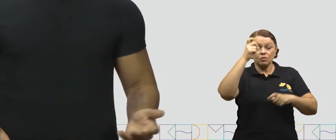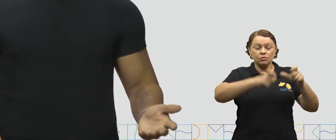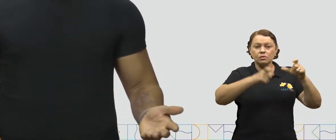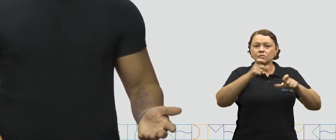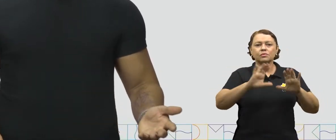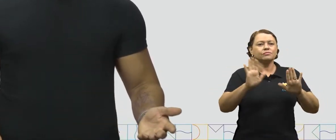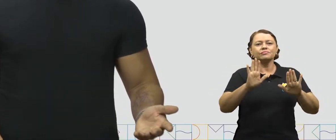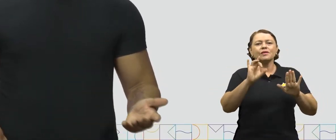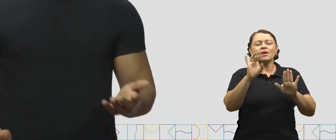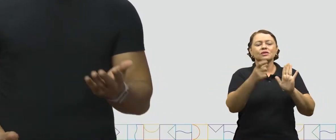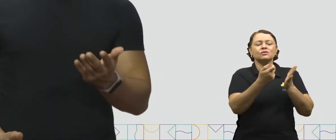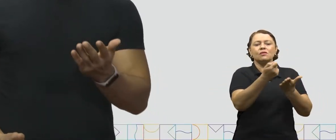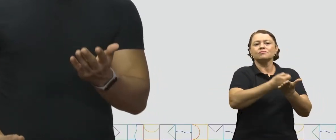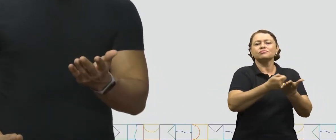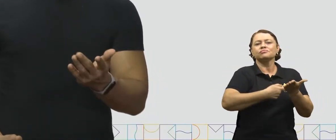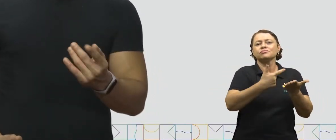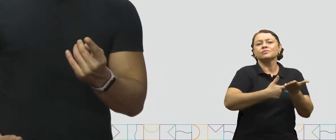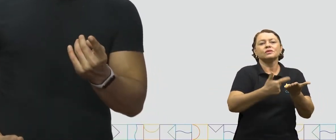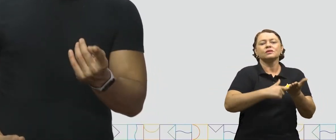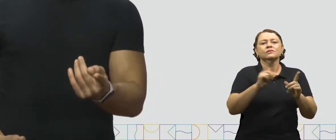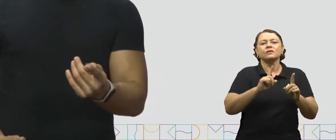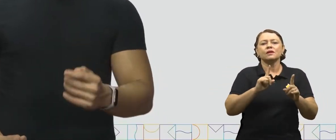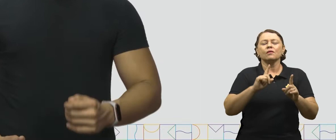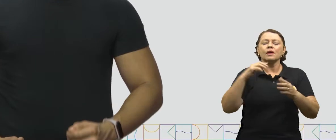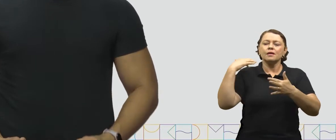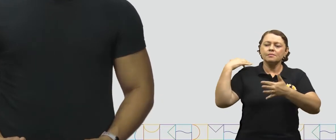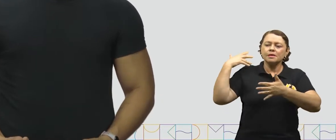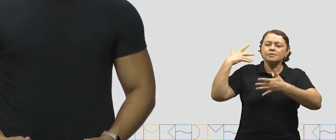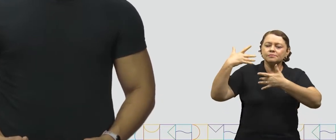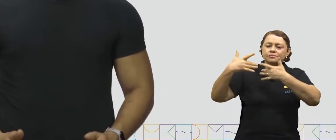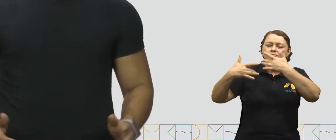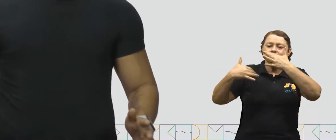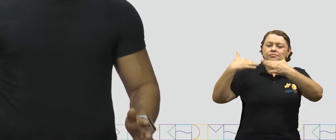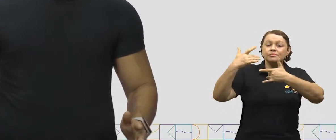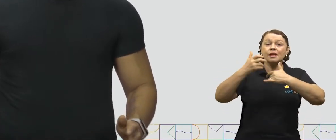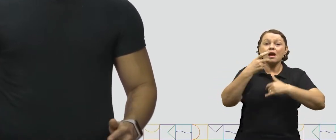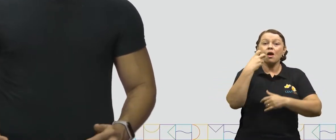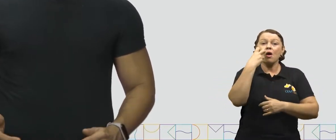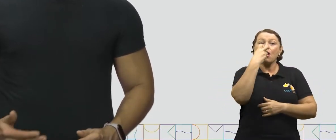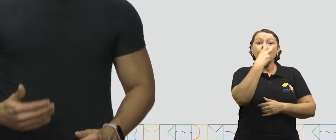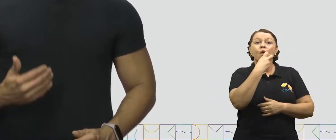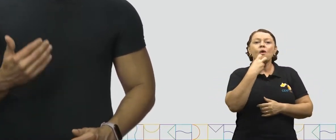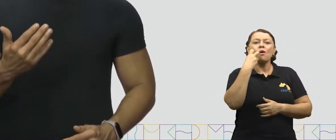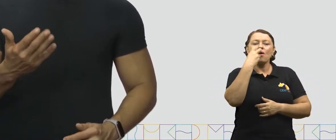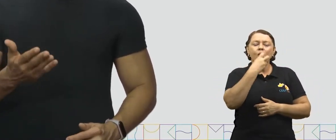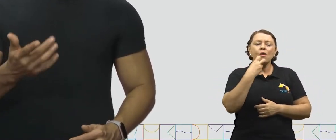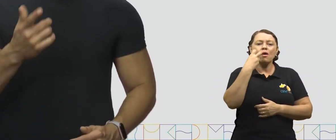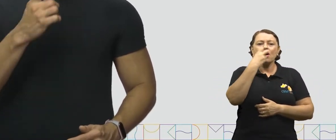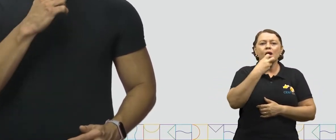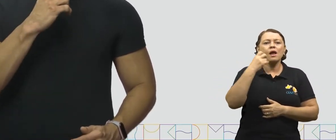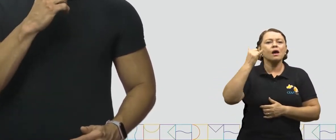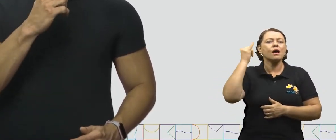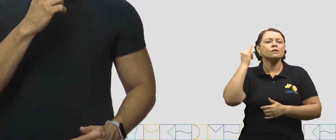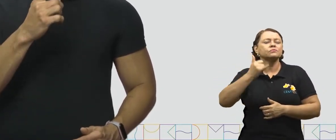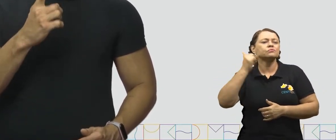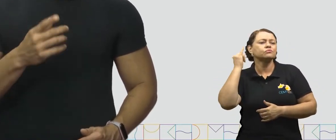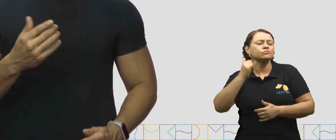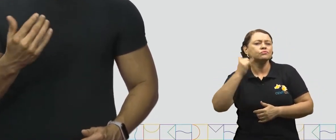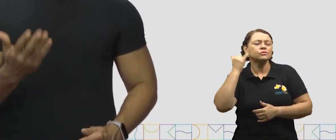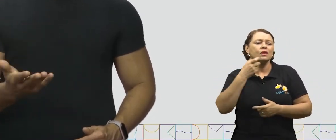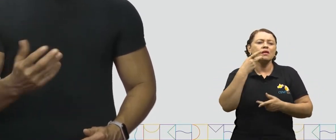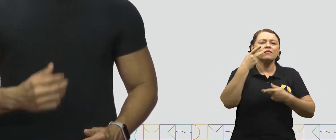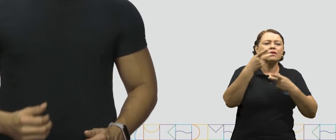transmitidos por livros. Eles são difundidos pela tradição oral, ou seja, por meio da contação pela